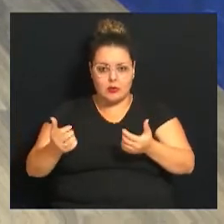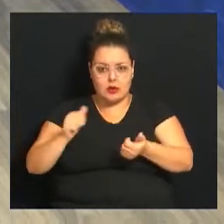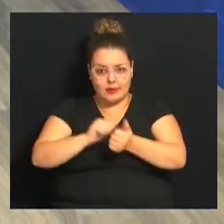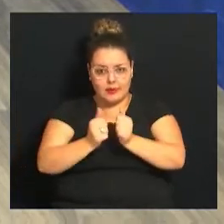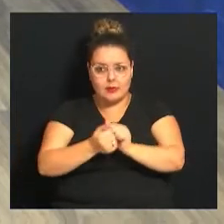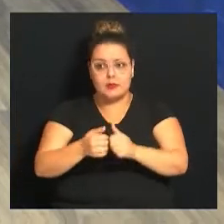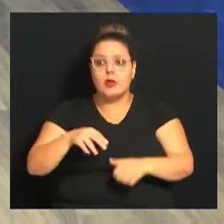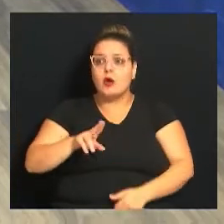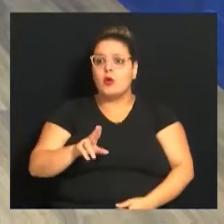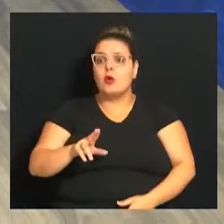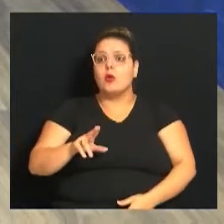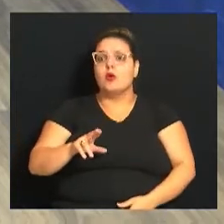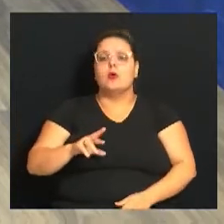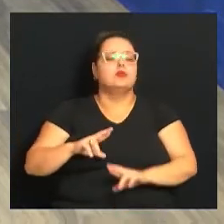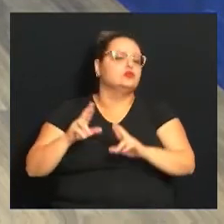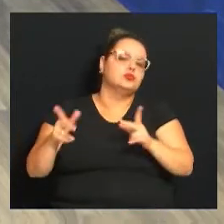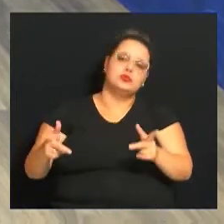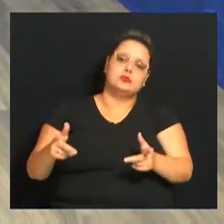ficou ultrapassado?